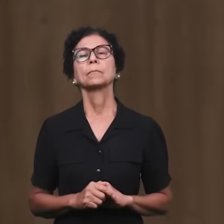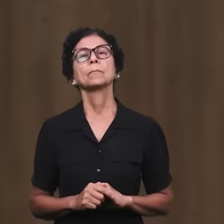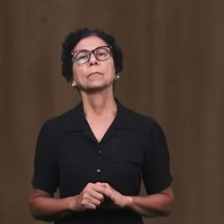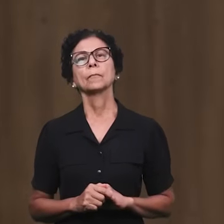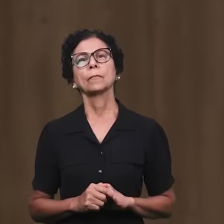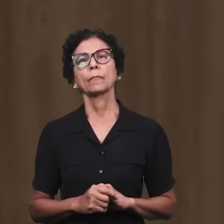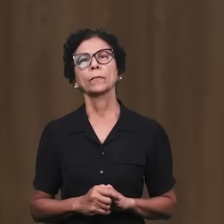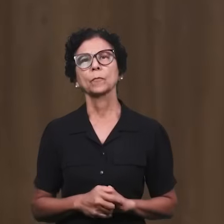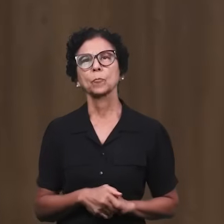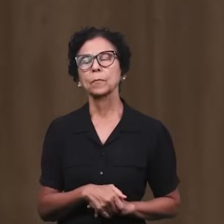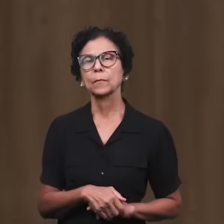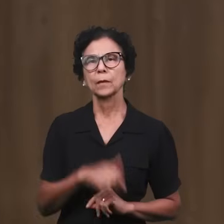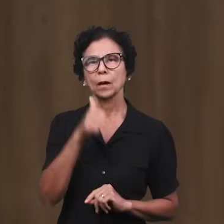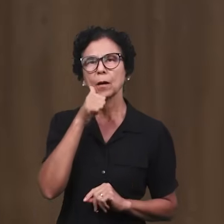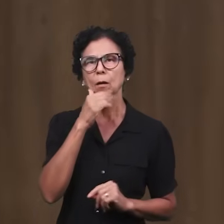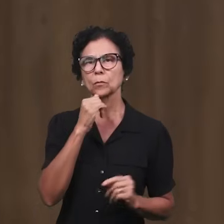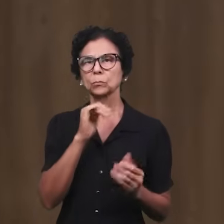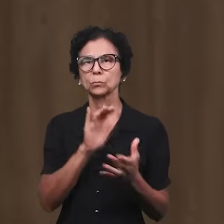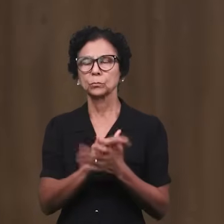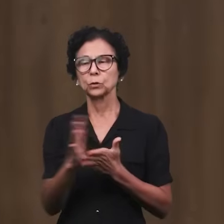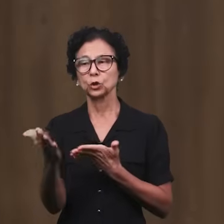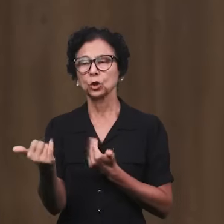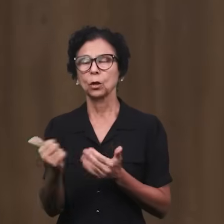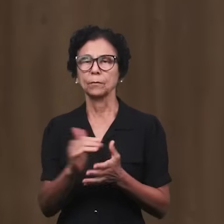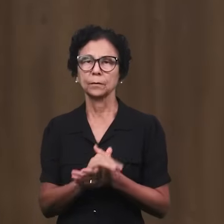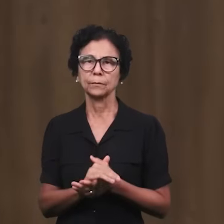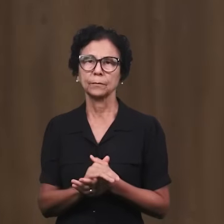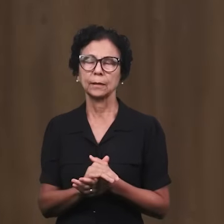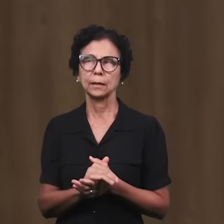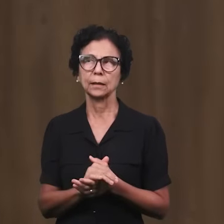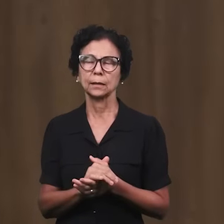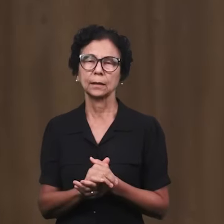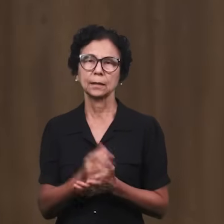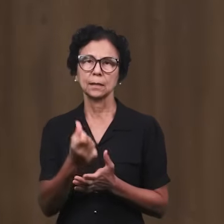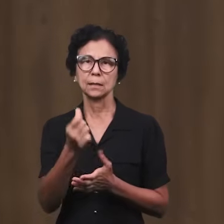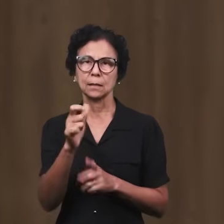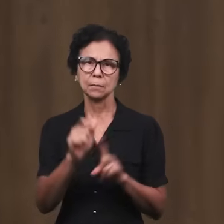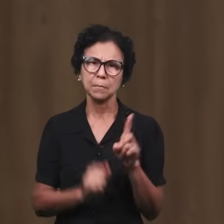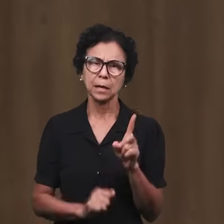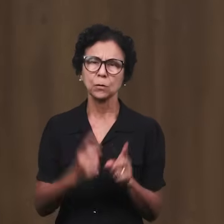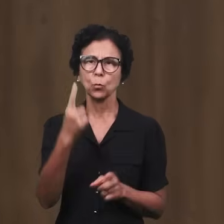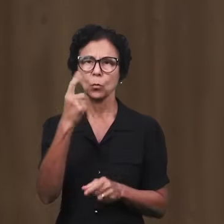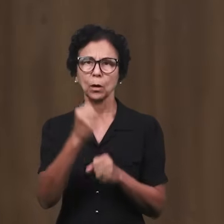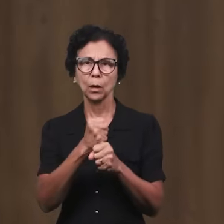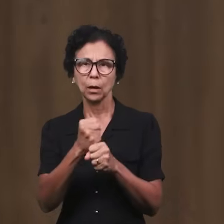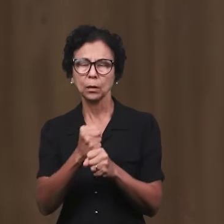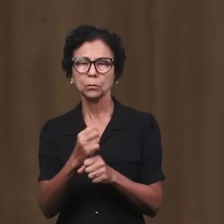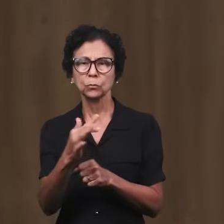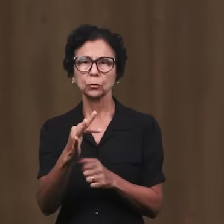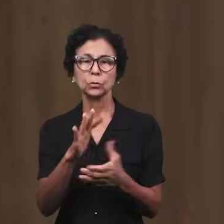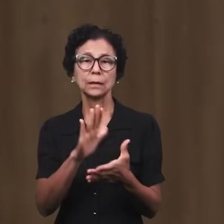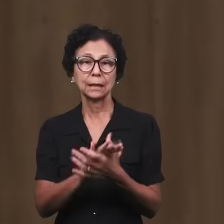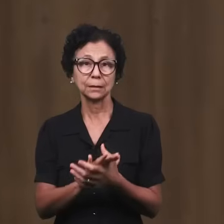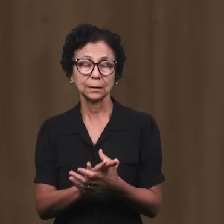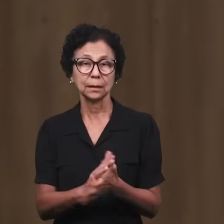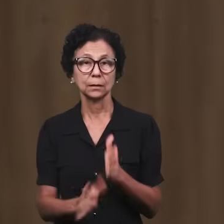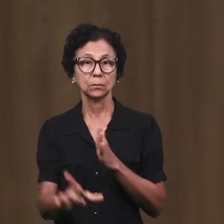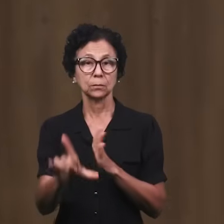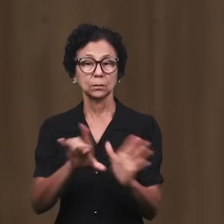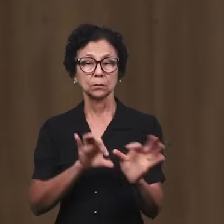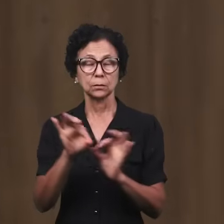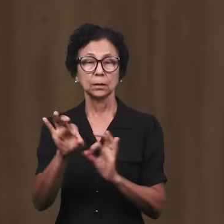Um casal de jovens, né, vai casar daqui a 1 ano ou daqui a 6 meses. Então, ele já pode se organizar para comprar um